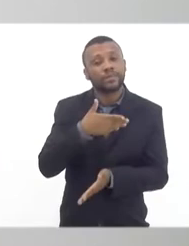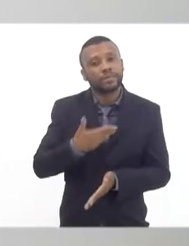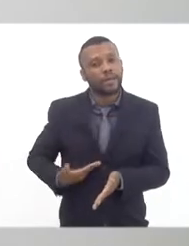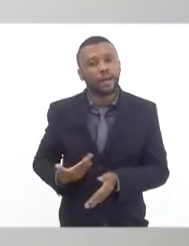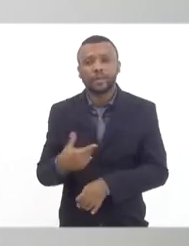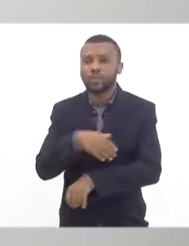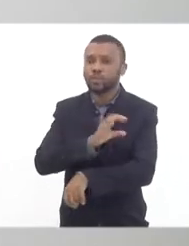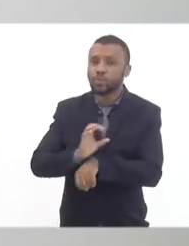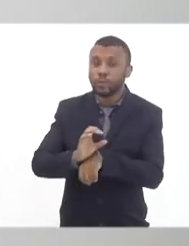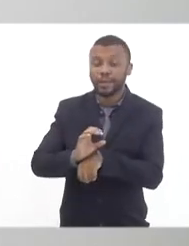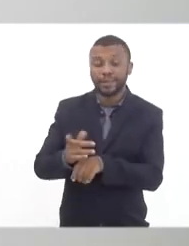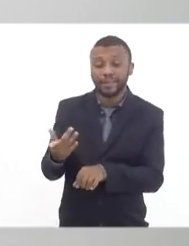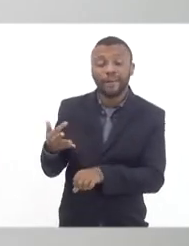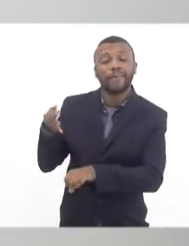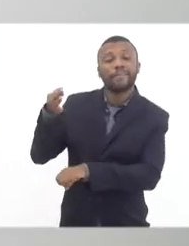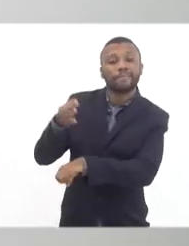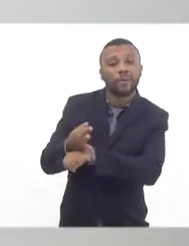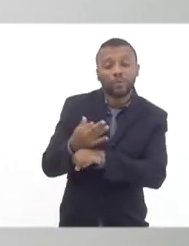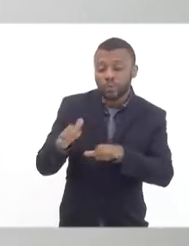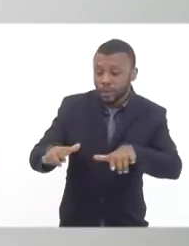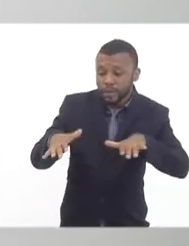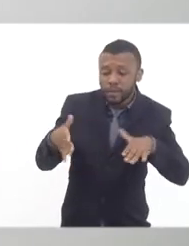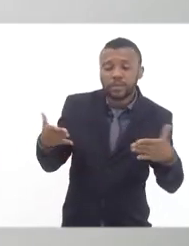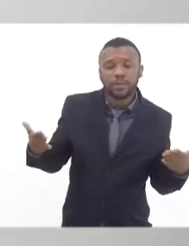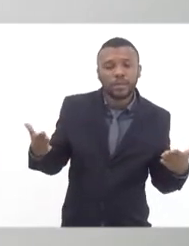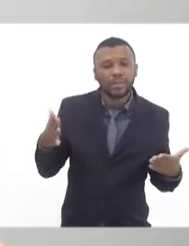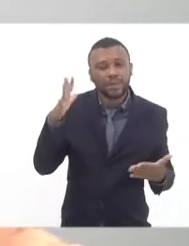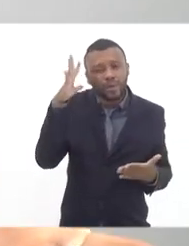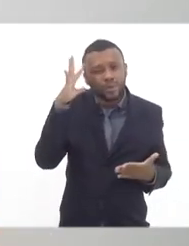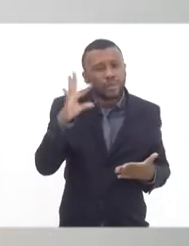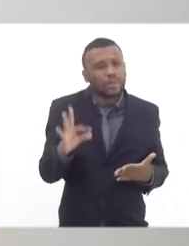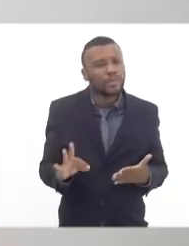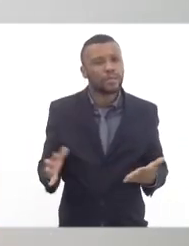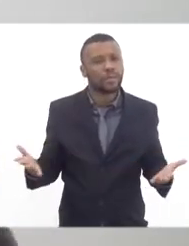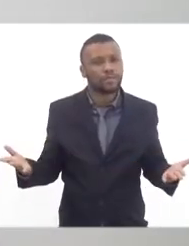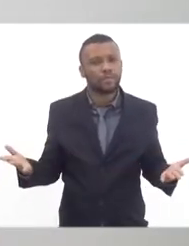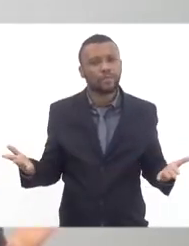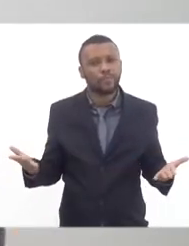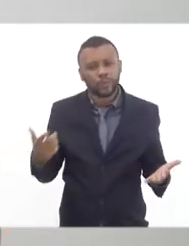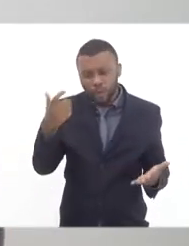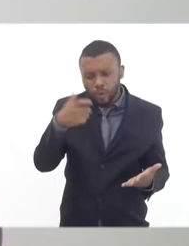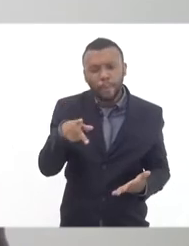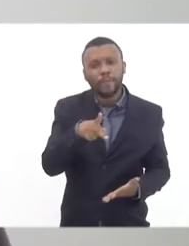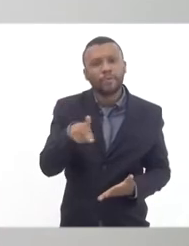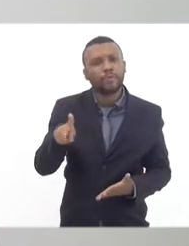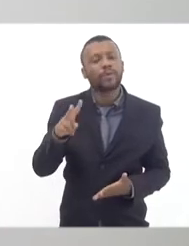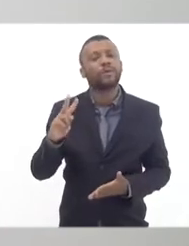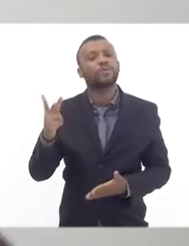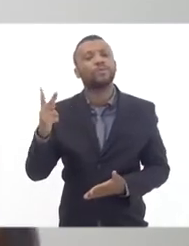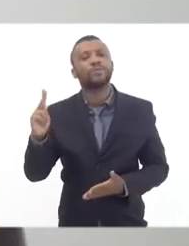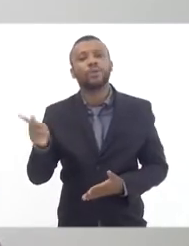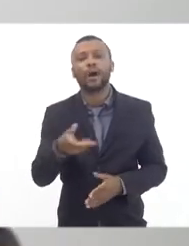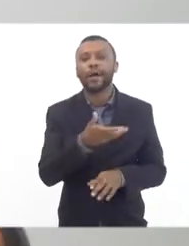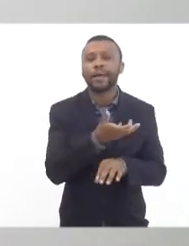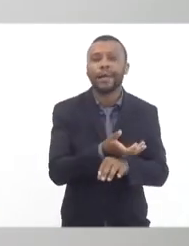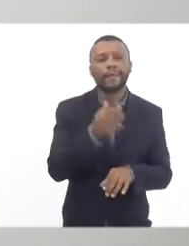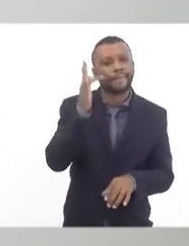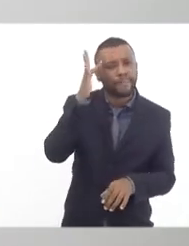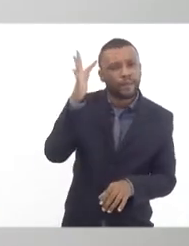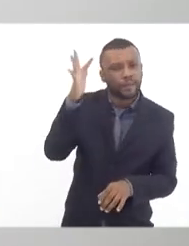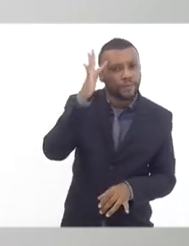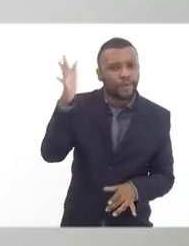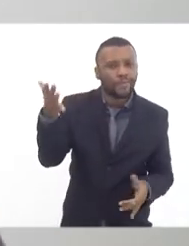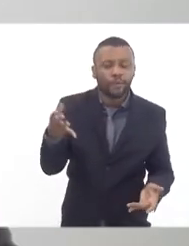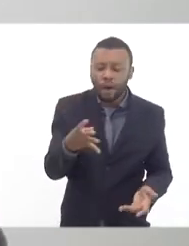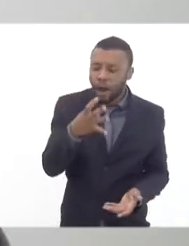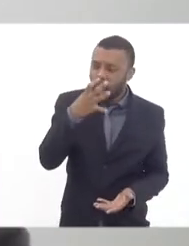audiência pública? Eu não entendo isso. Eu não entendo. Eu sou professora de História e Filosofia. Eu fico impressionada de